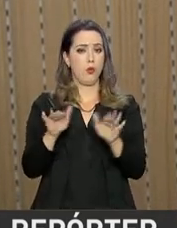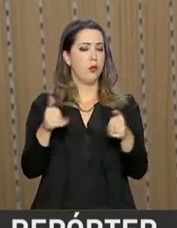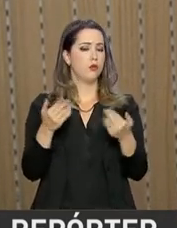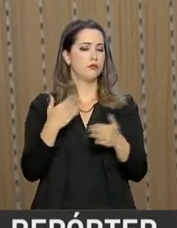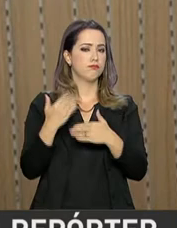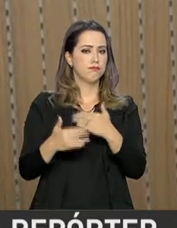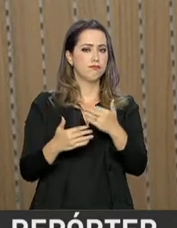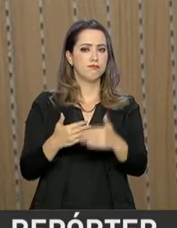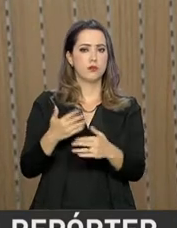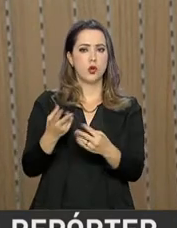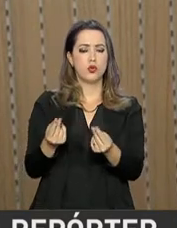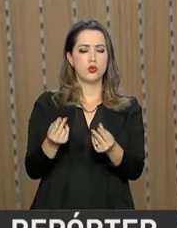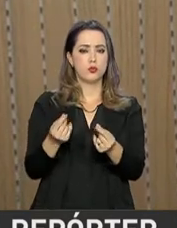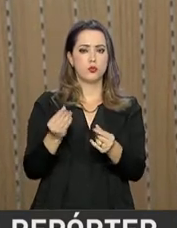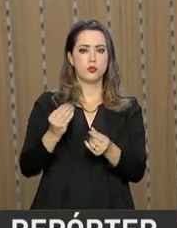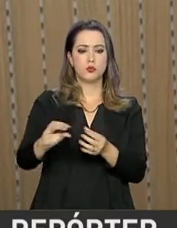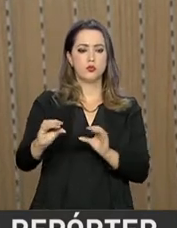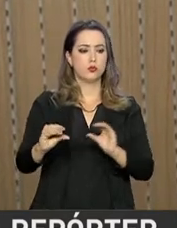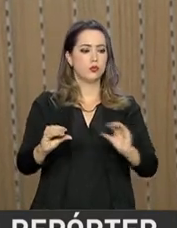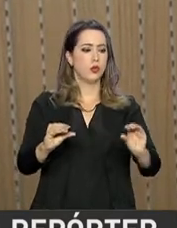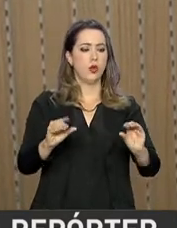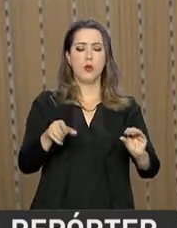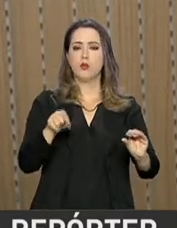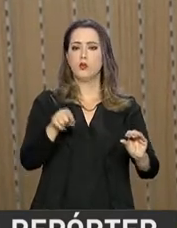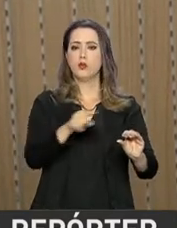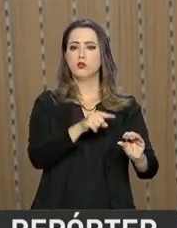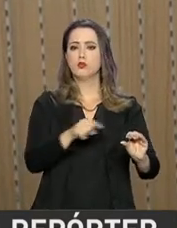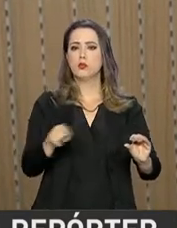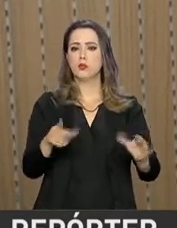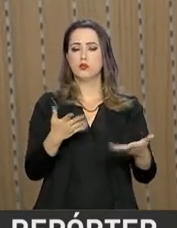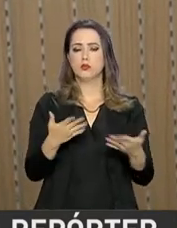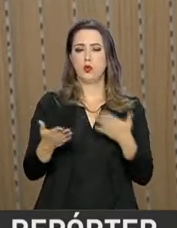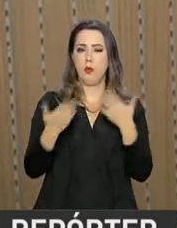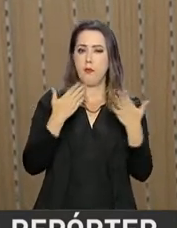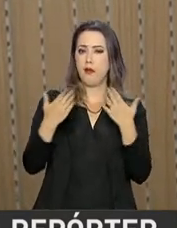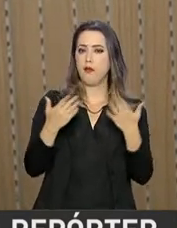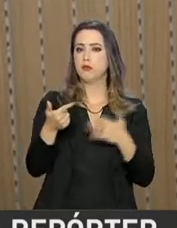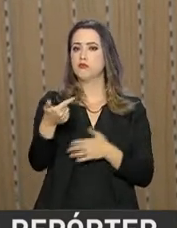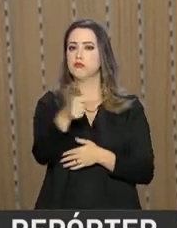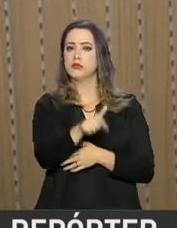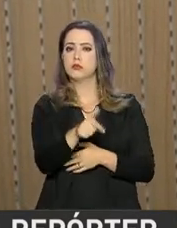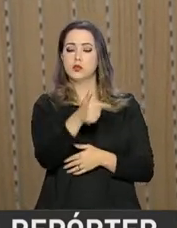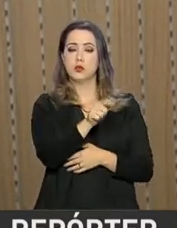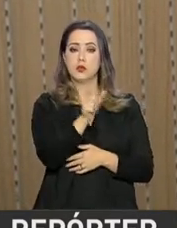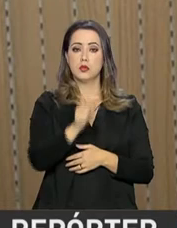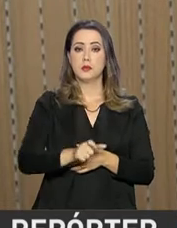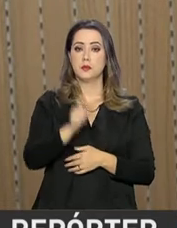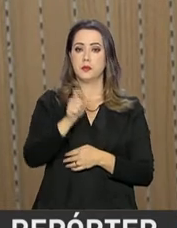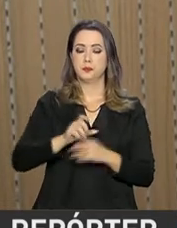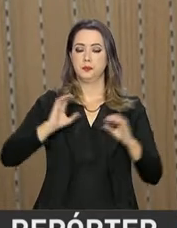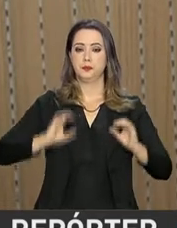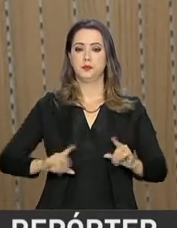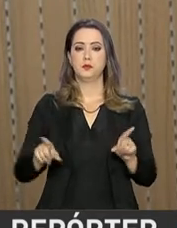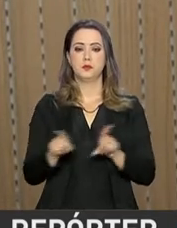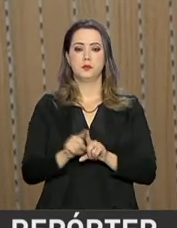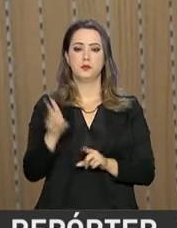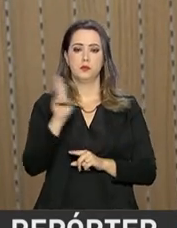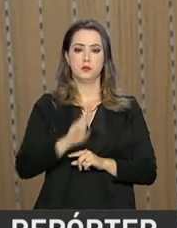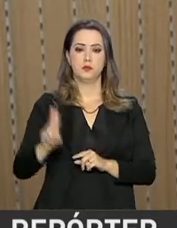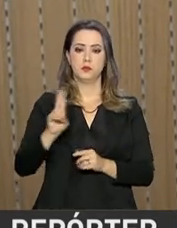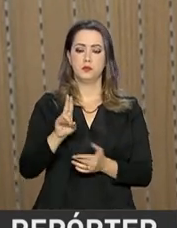próximos investimentos pode compartilhar as suas impressões com outros cidadãos que também utilizam o aplicativo